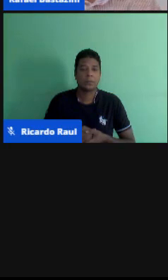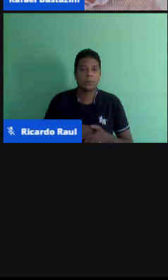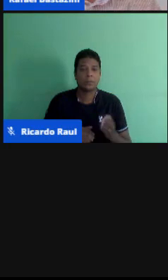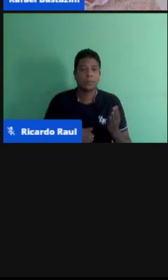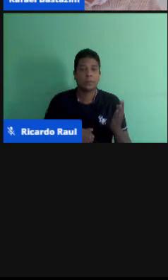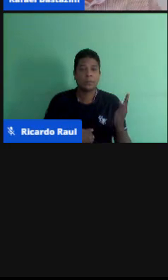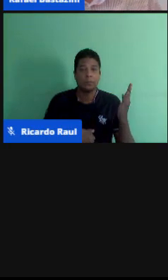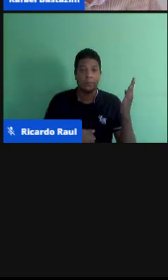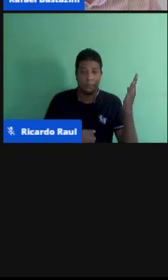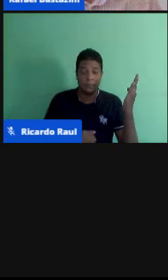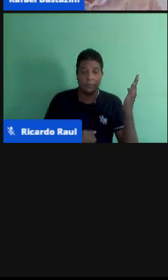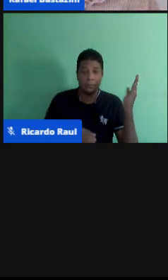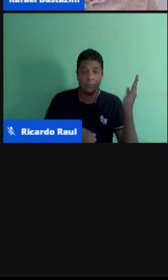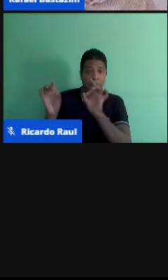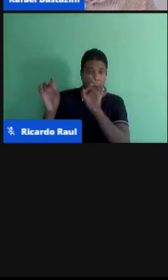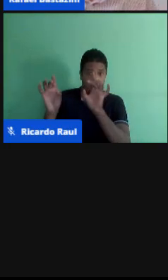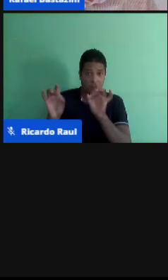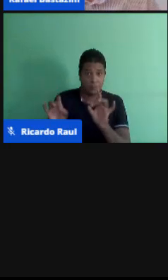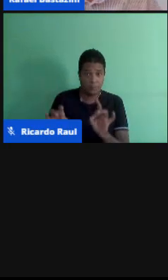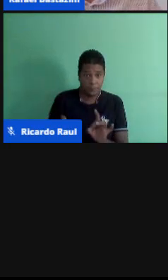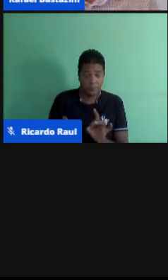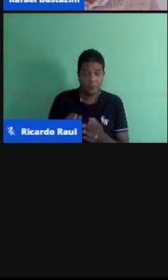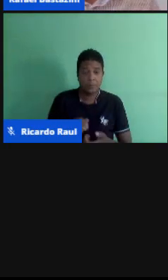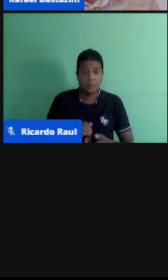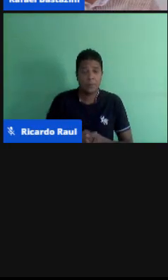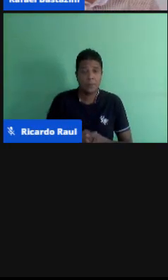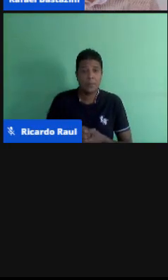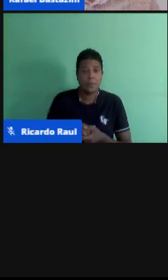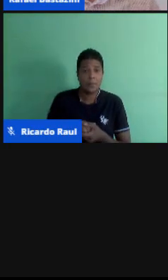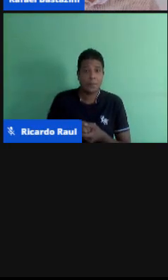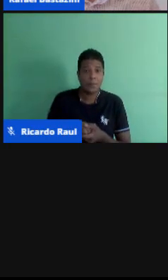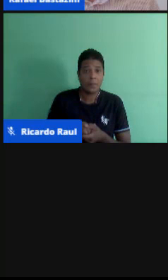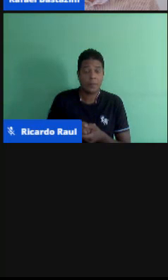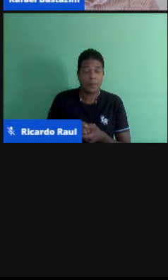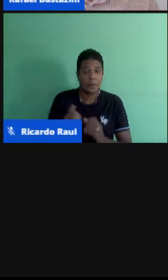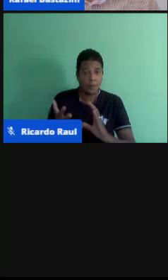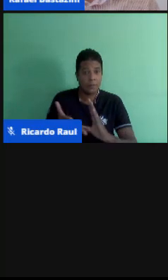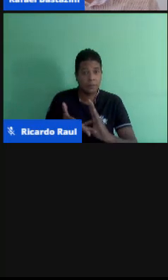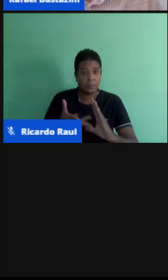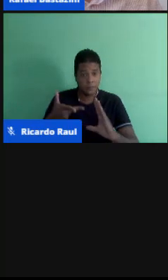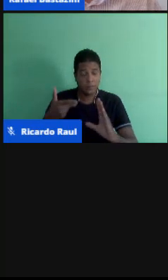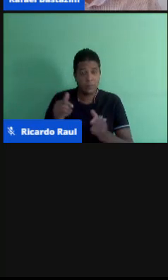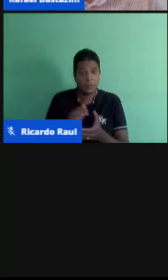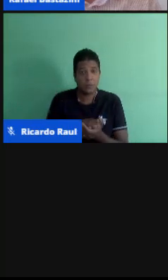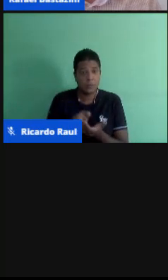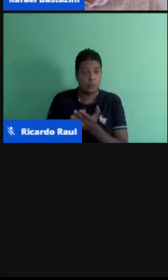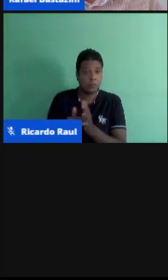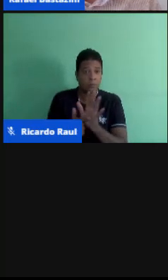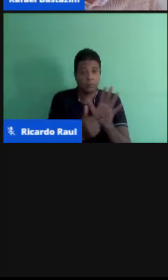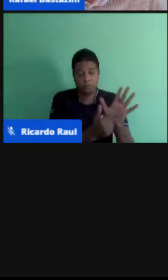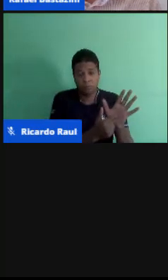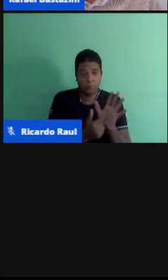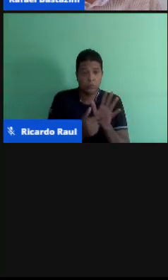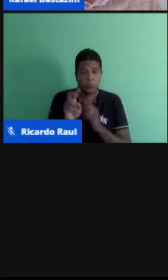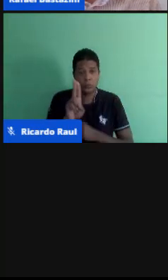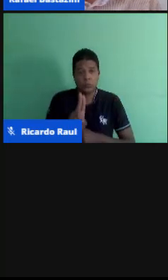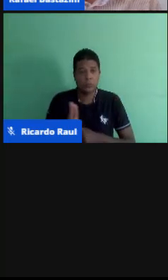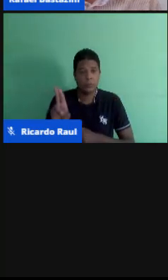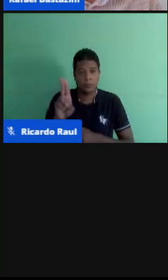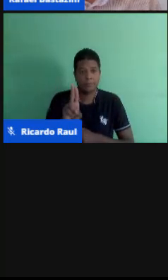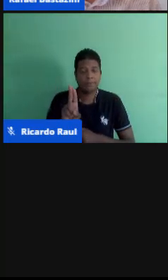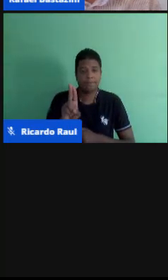alguns conhecimentos específicos e algumas habilidades que poderiam ser abordadas a partir da